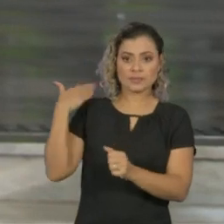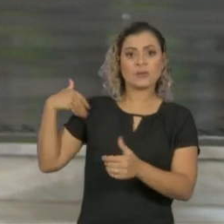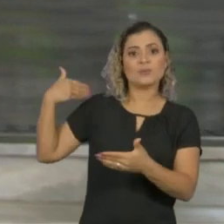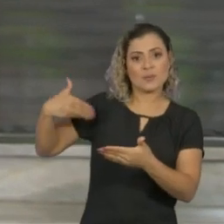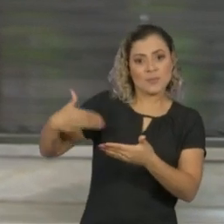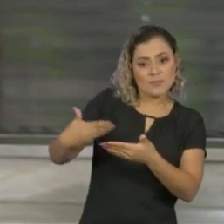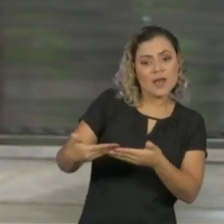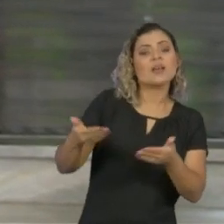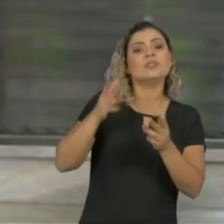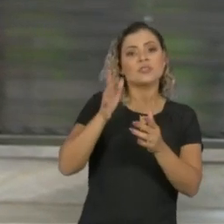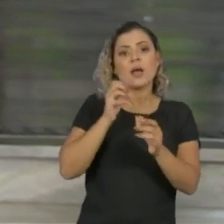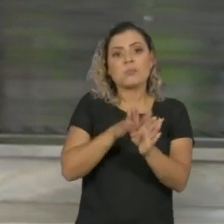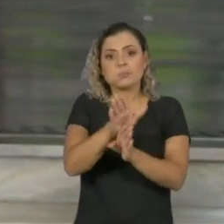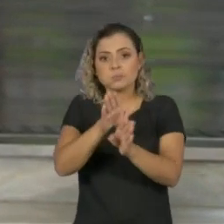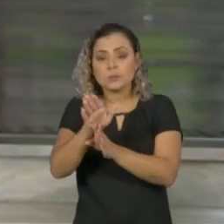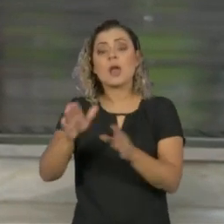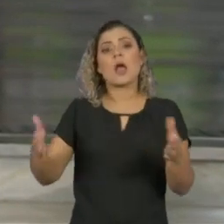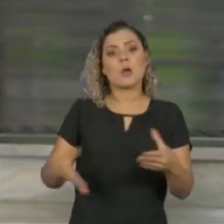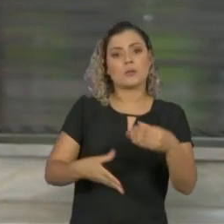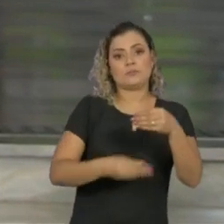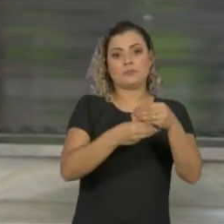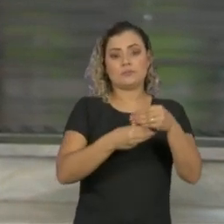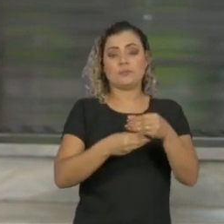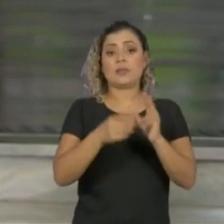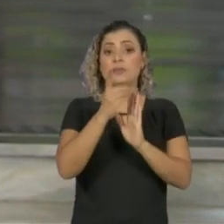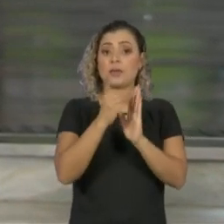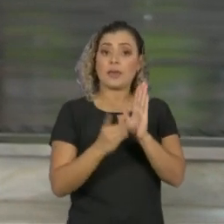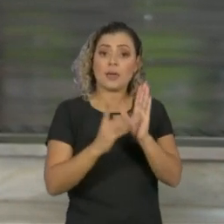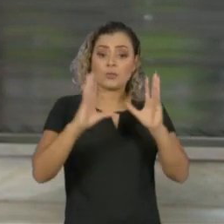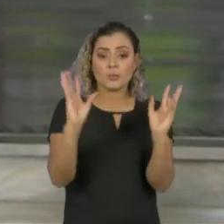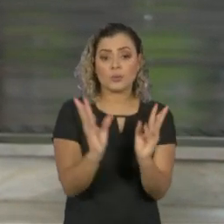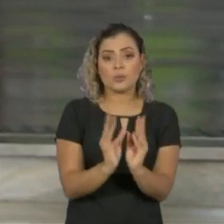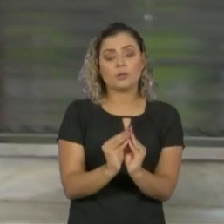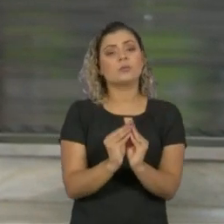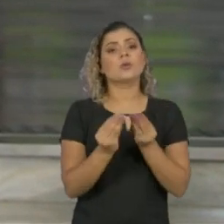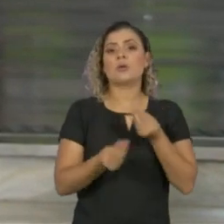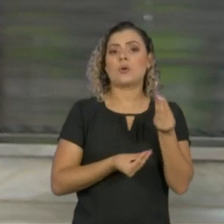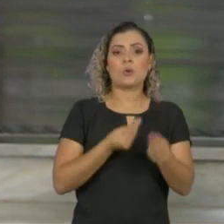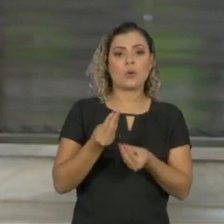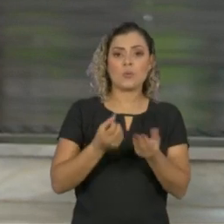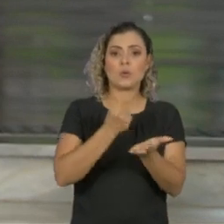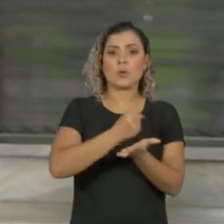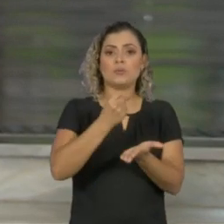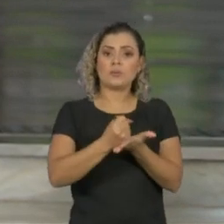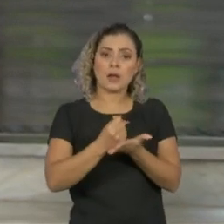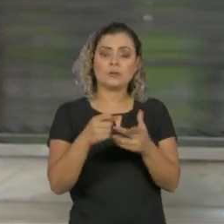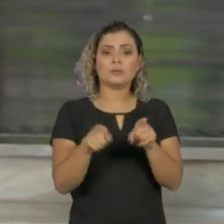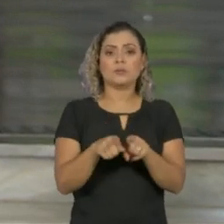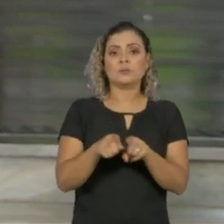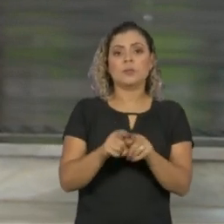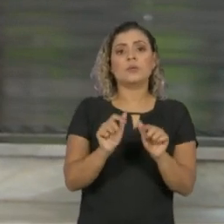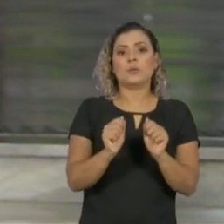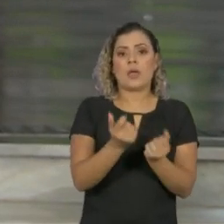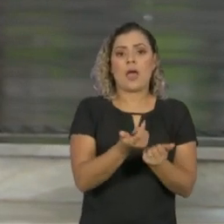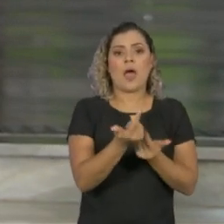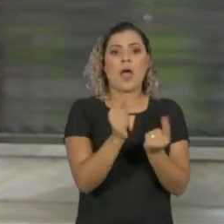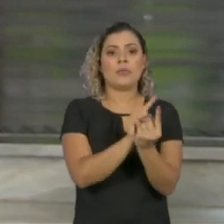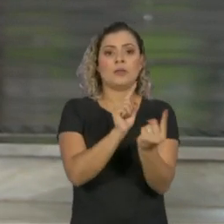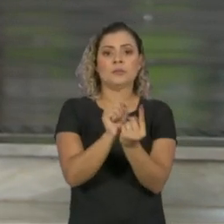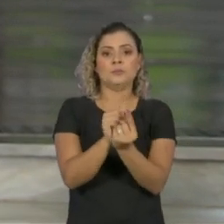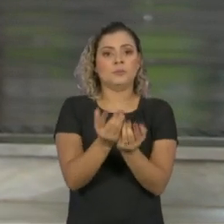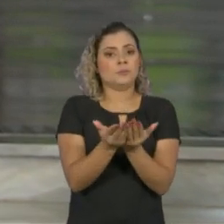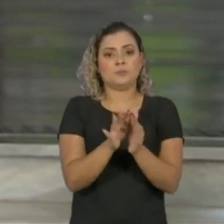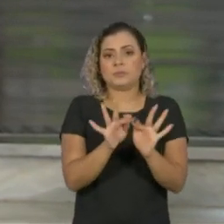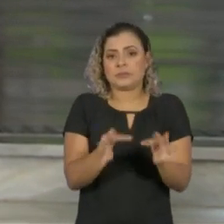até o presente momento. E, repito, o decreto simplifica o processo de compras e contratações de serviços essenciais,